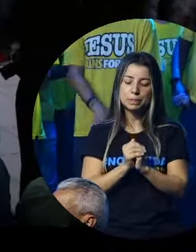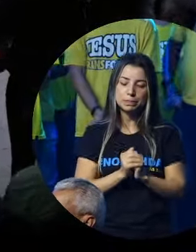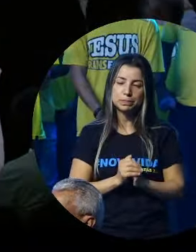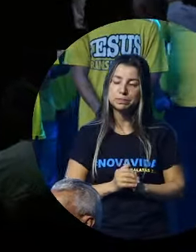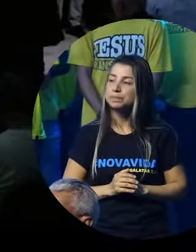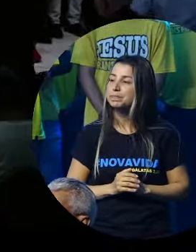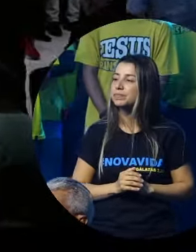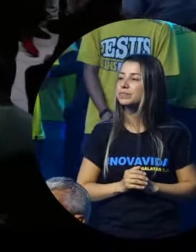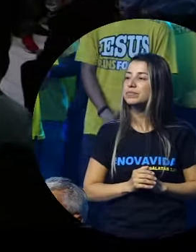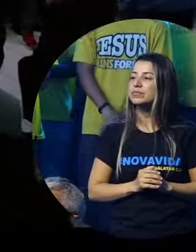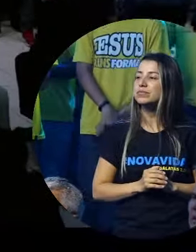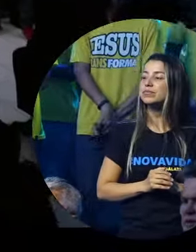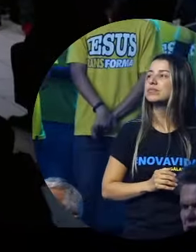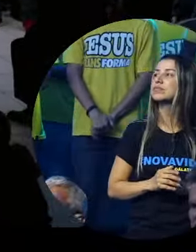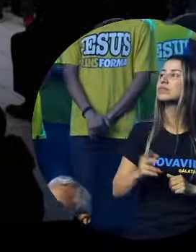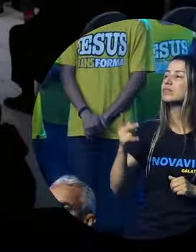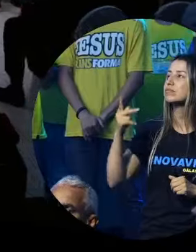Teu